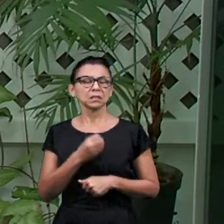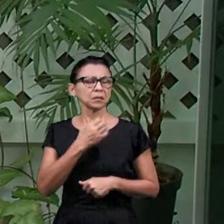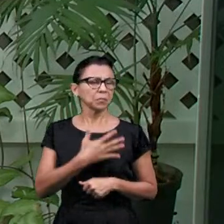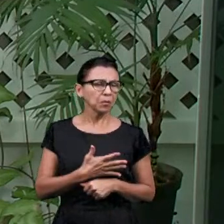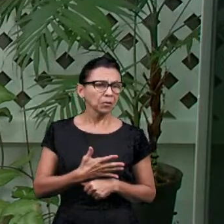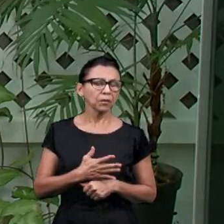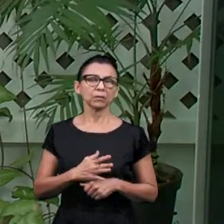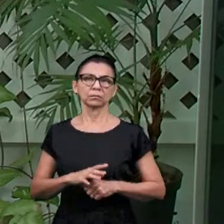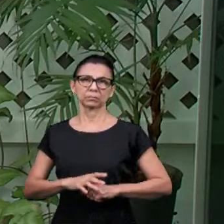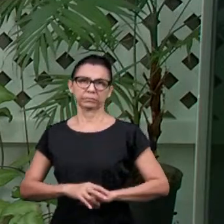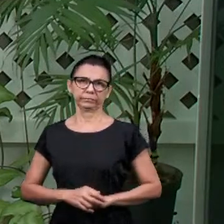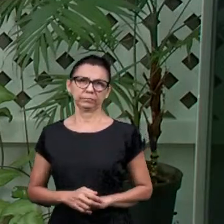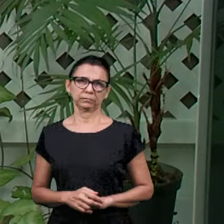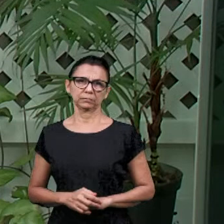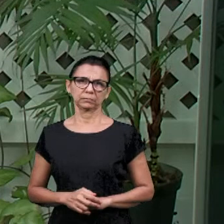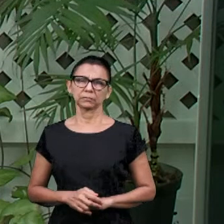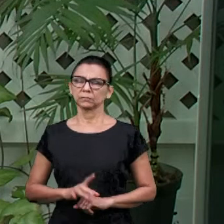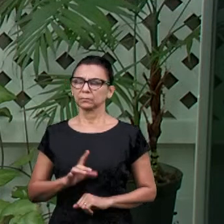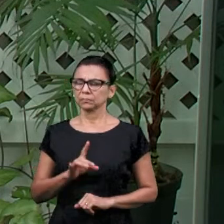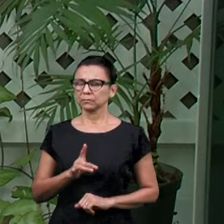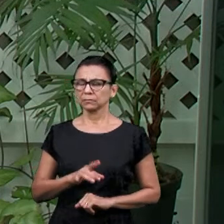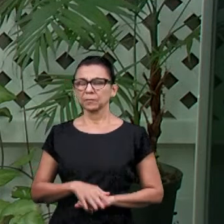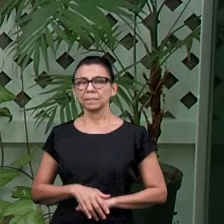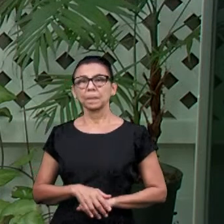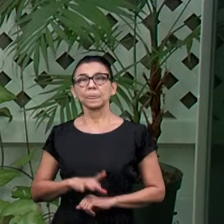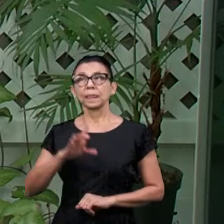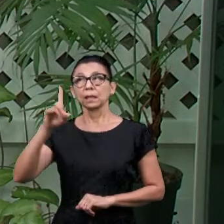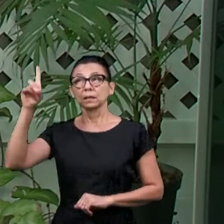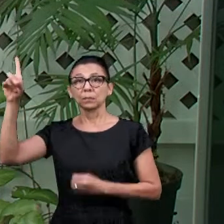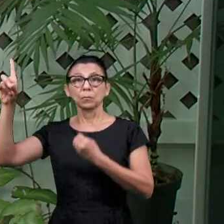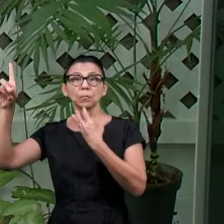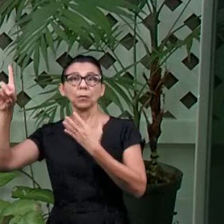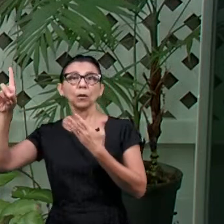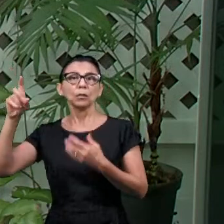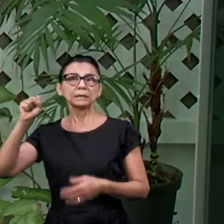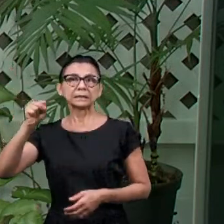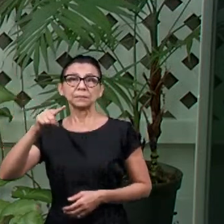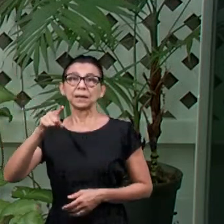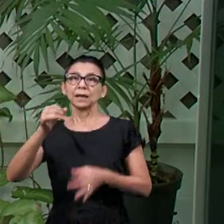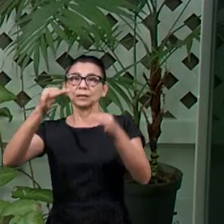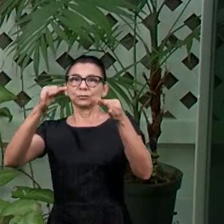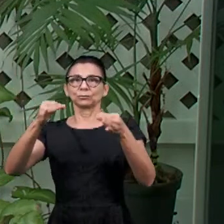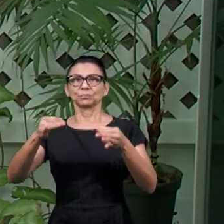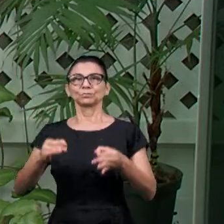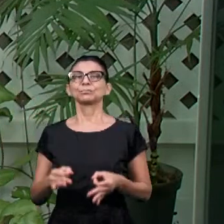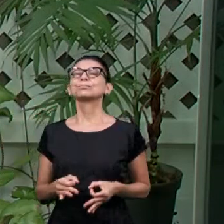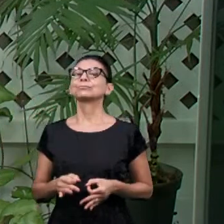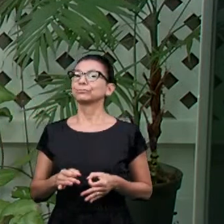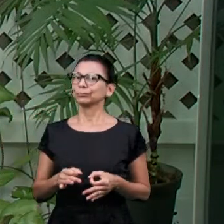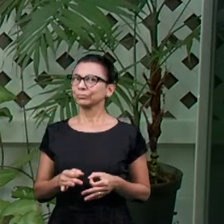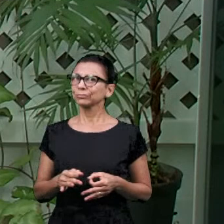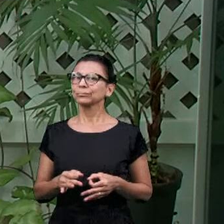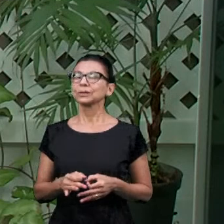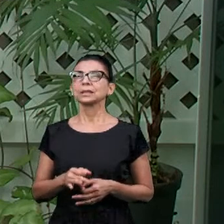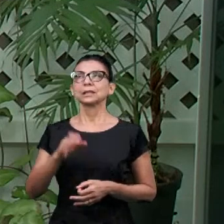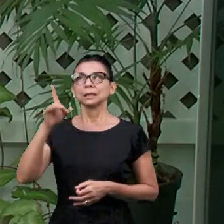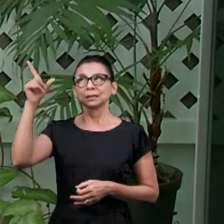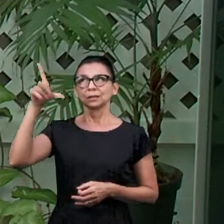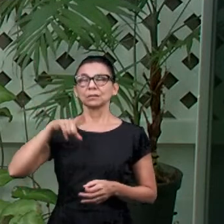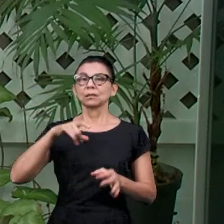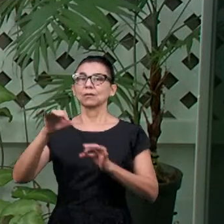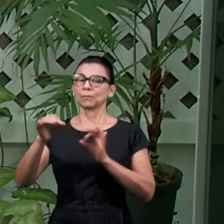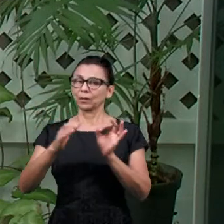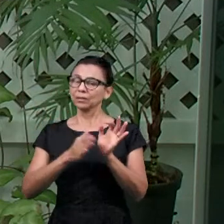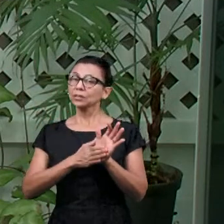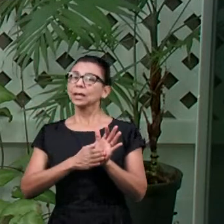você não vai contestar, você não vai dizer que Deus não é bom. Não, Deus é bom. Agora, Ele é justo. E Ele tem um projeto. Agora, se você